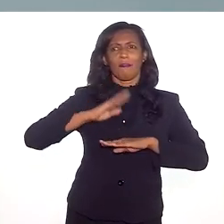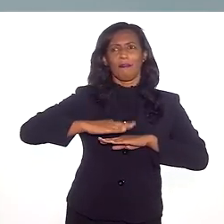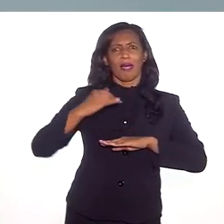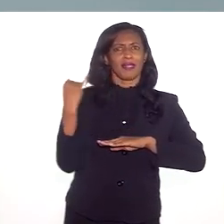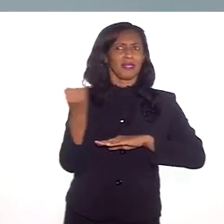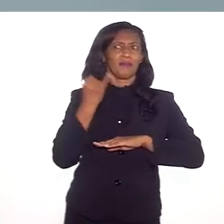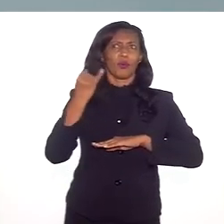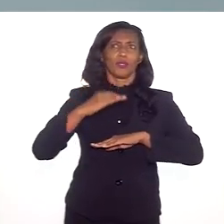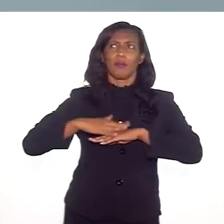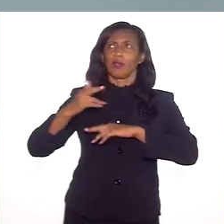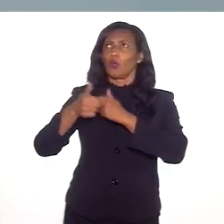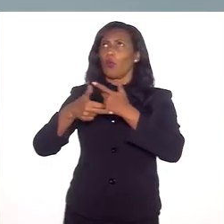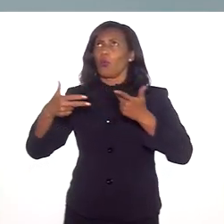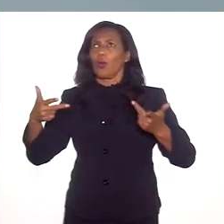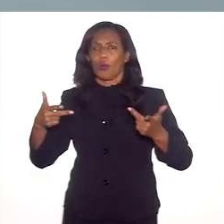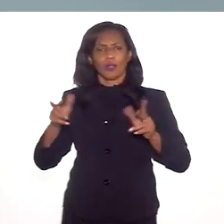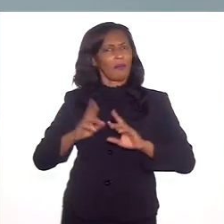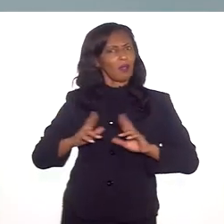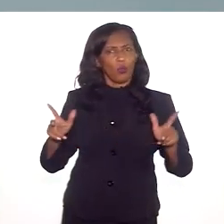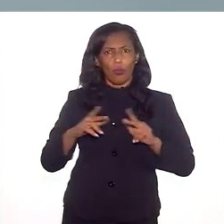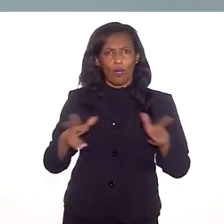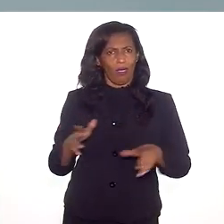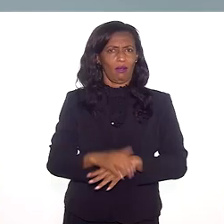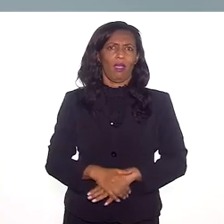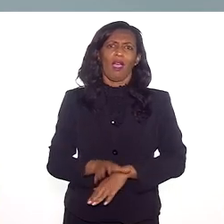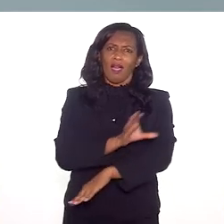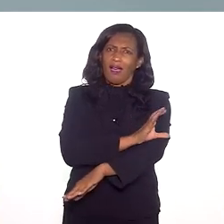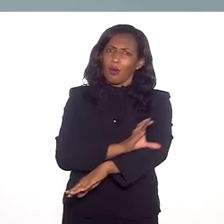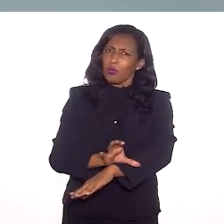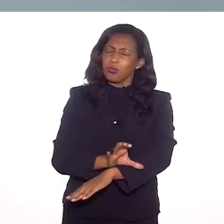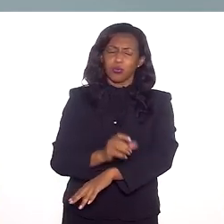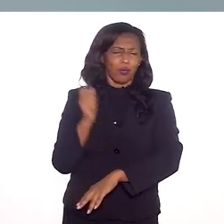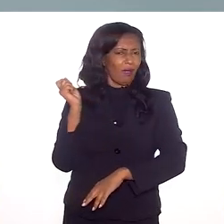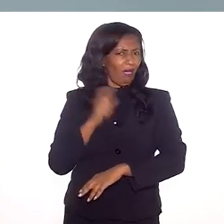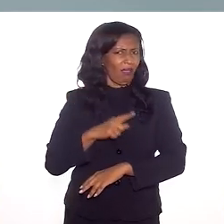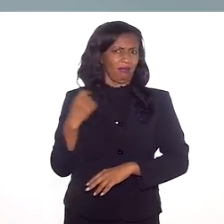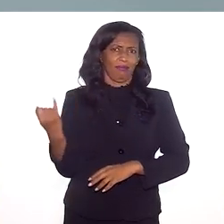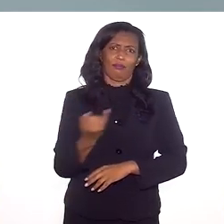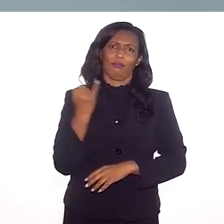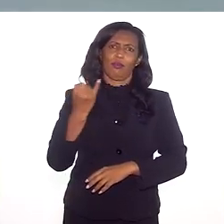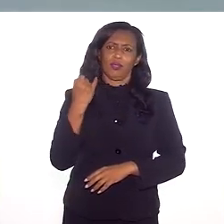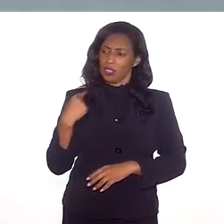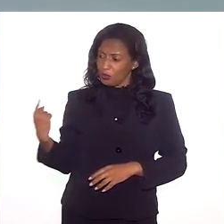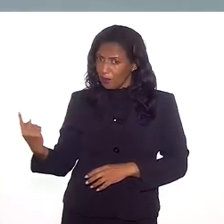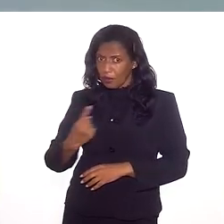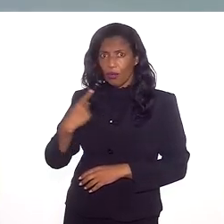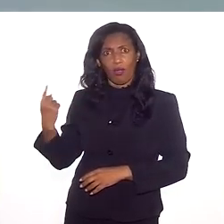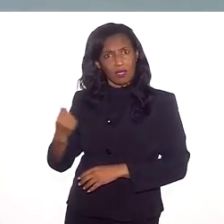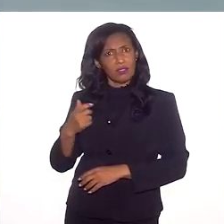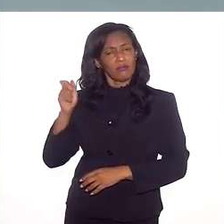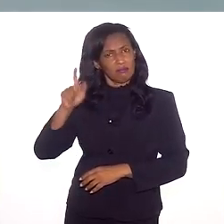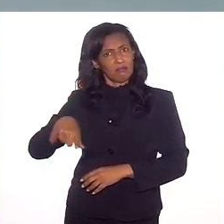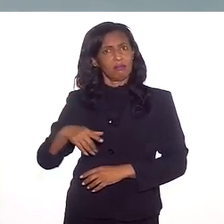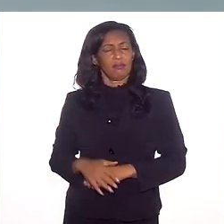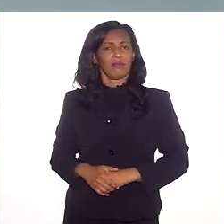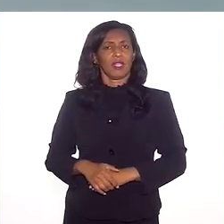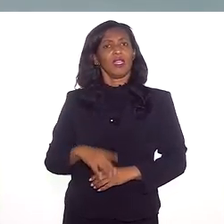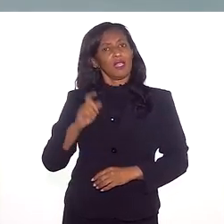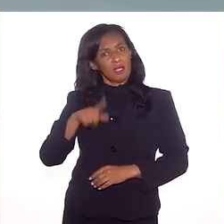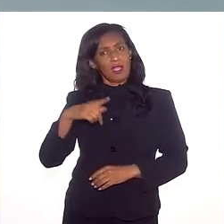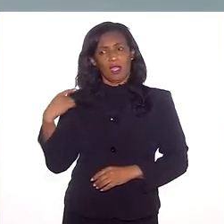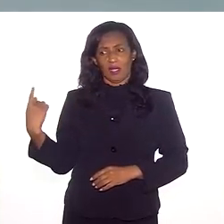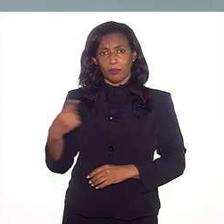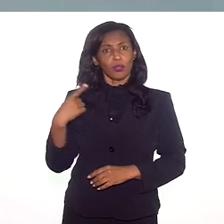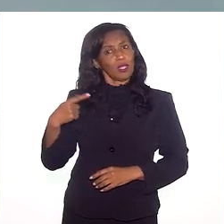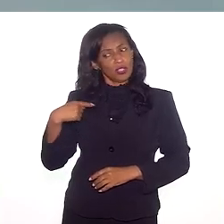mais importante do que qualquer coisa, mas não é. É, a cultura é muito importante, pelo menos para nós. E é importante que a